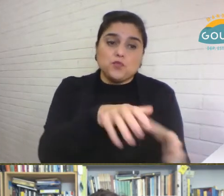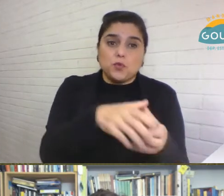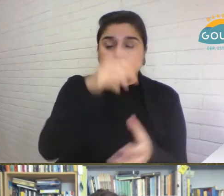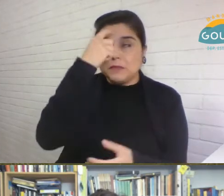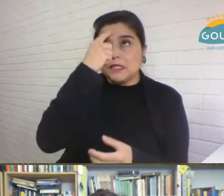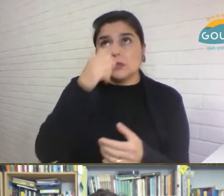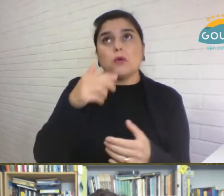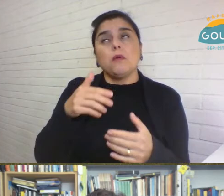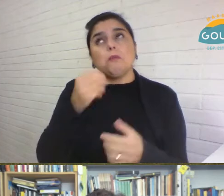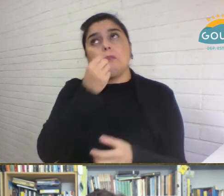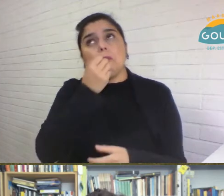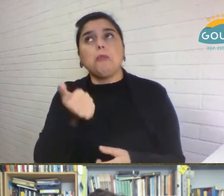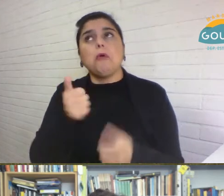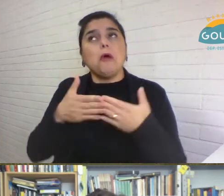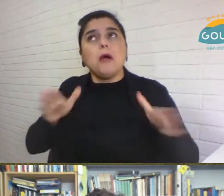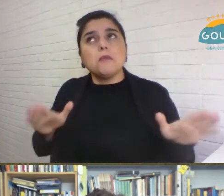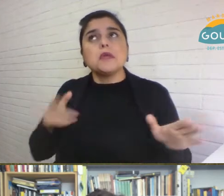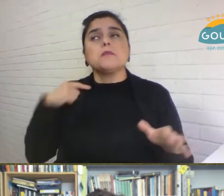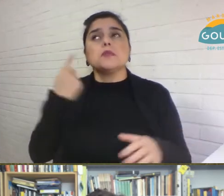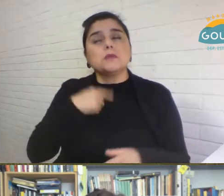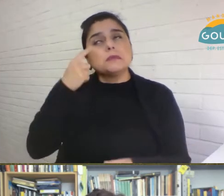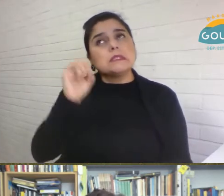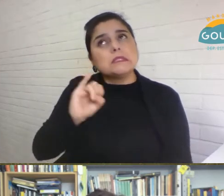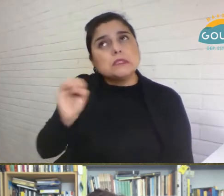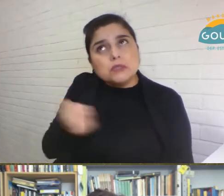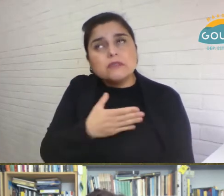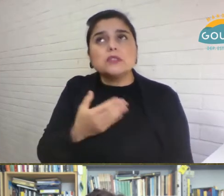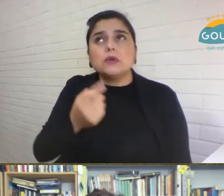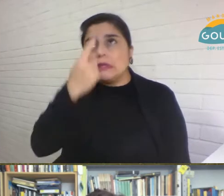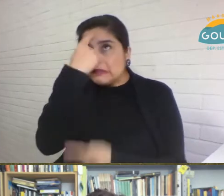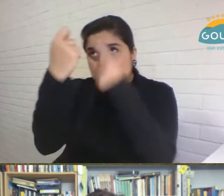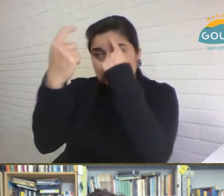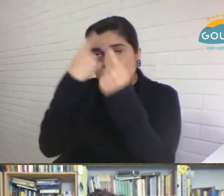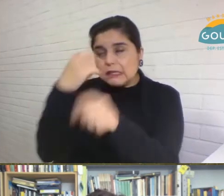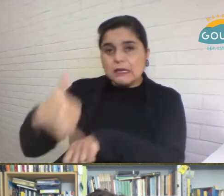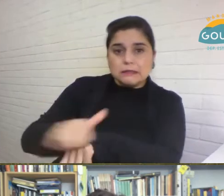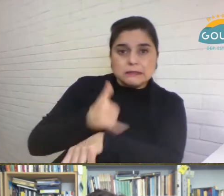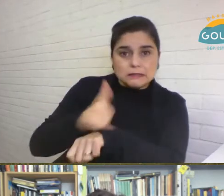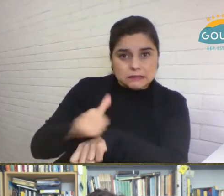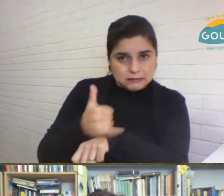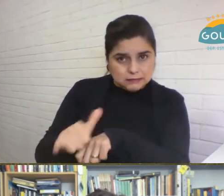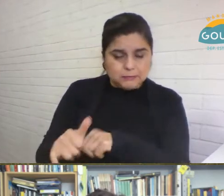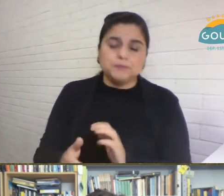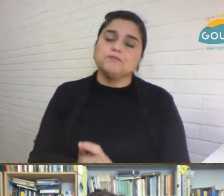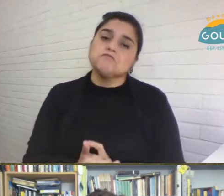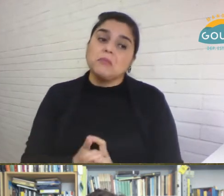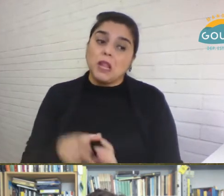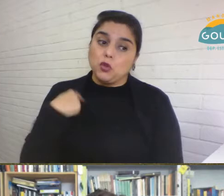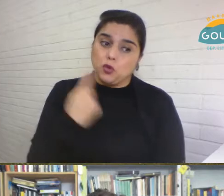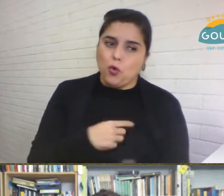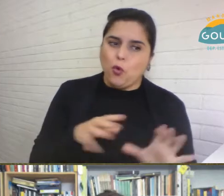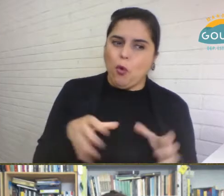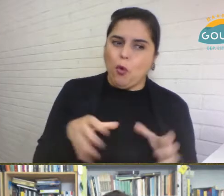soluções inovadoras que pudéssemos apresentar. Nós fizemos a nossa estratégia,